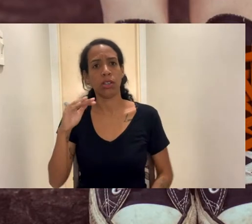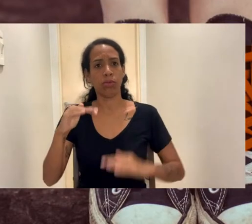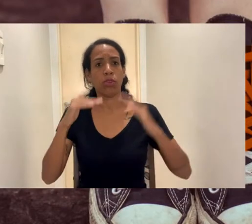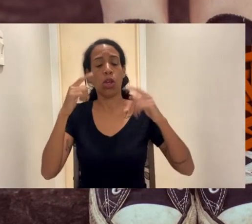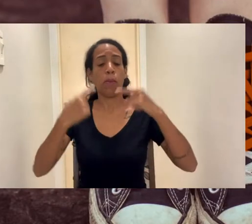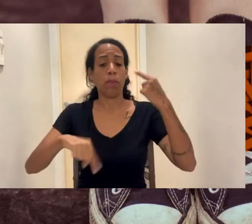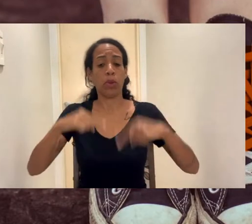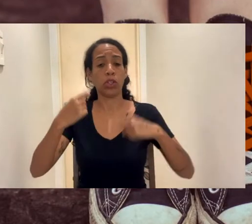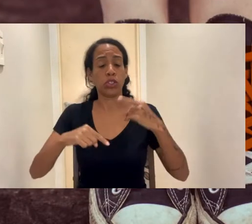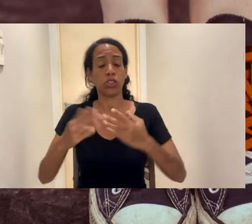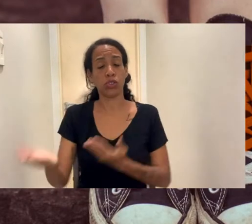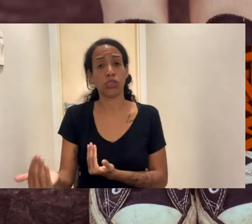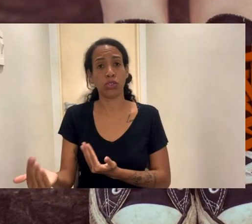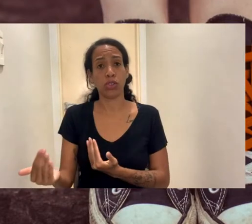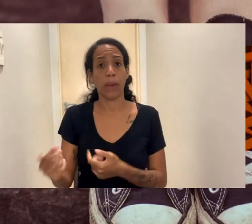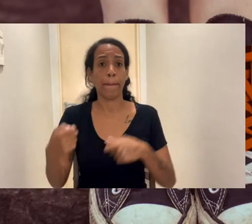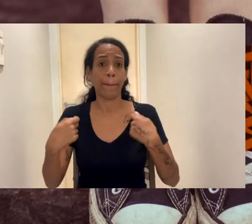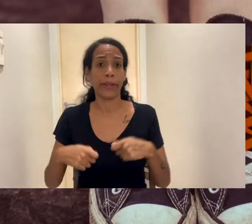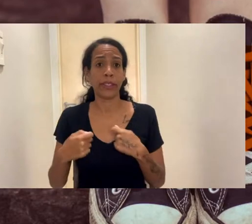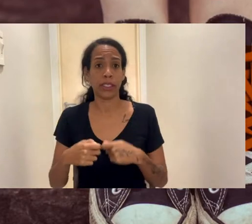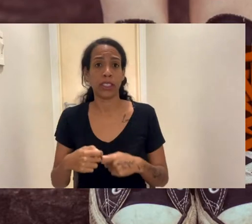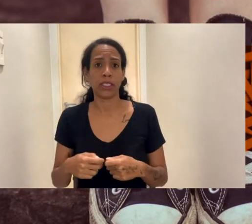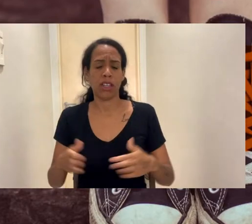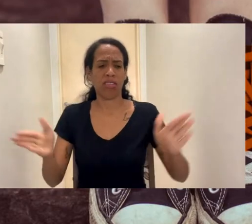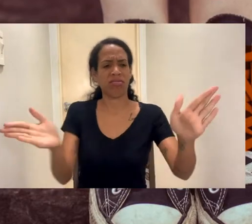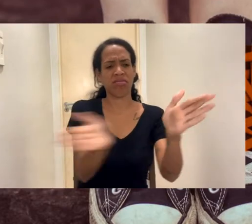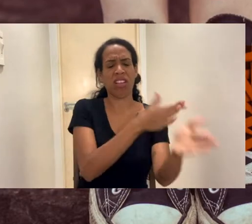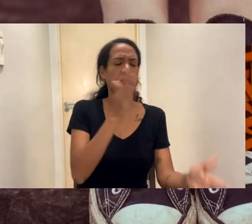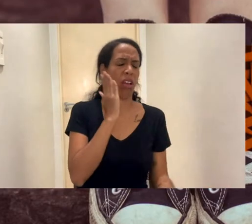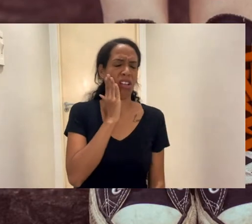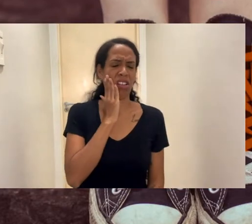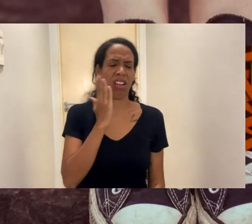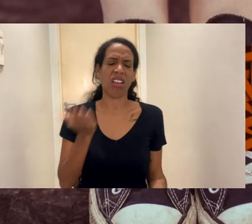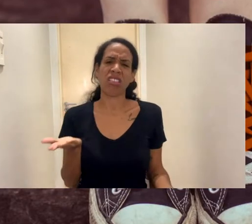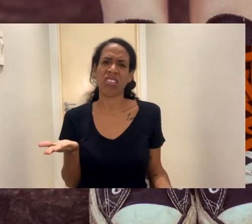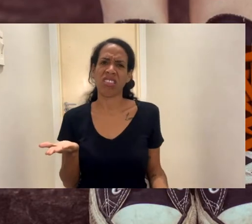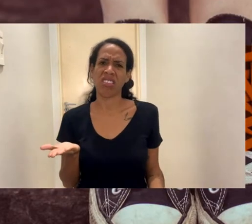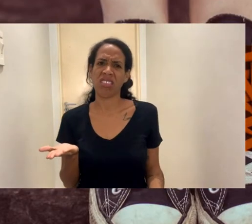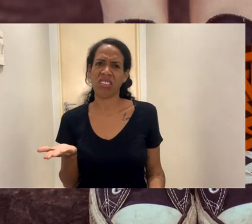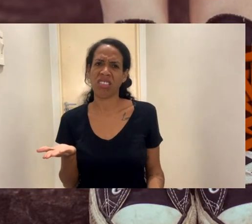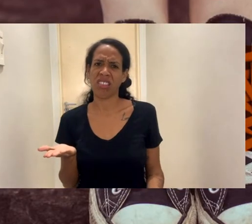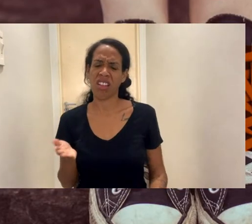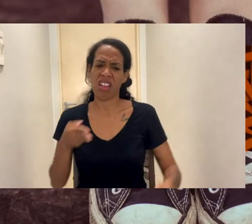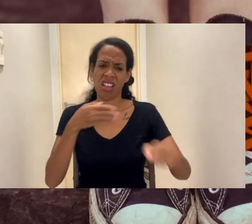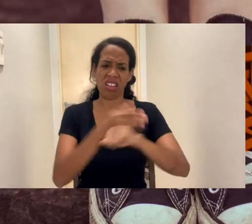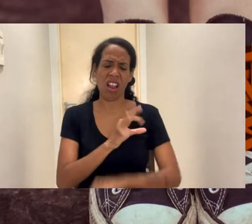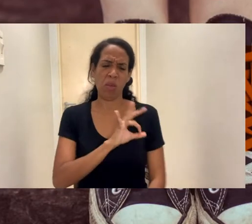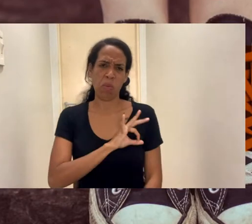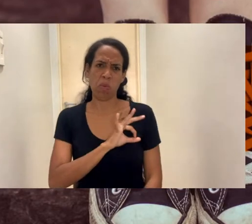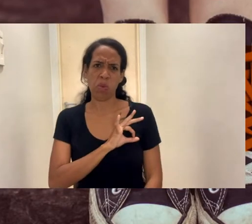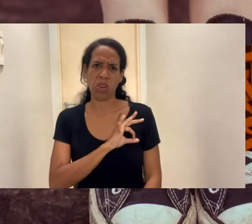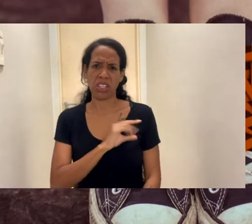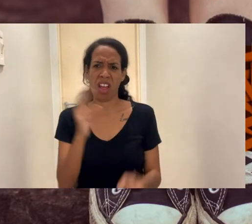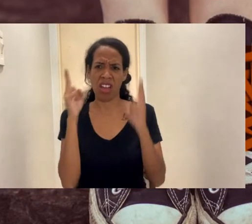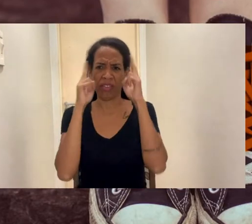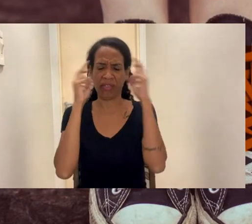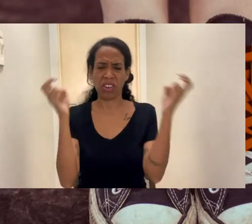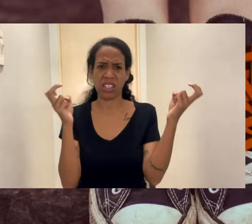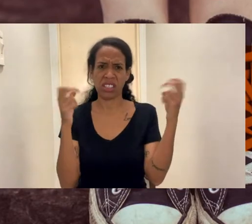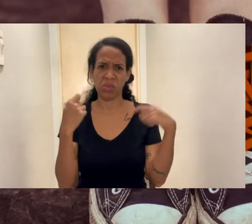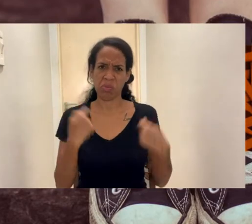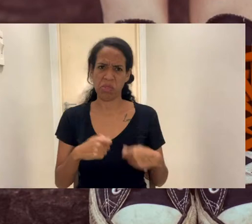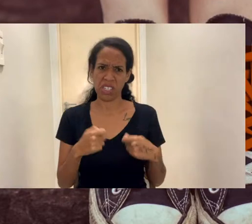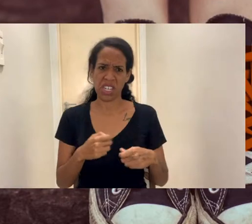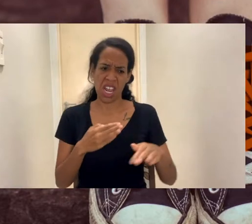que esses jovens merecem um tapa na cara, merecem uma intervenção policial com maior violência, eles merecem uma